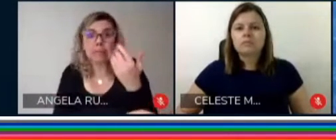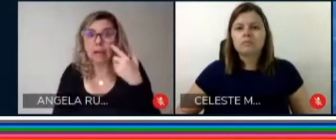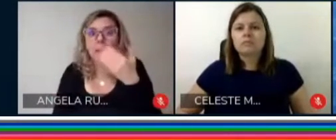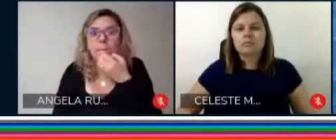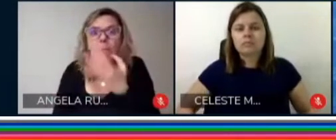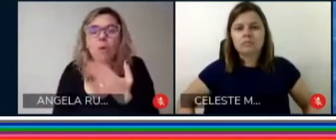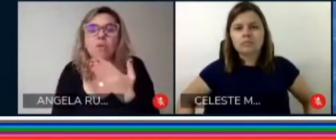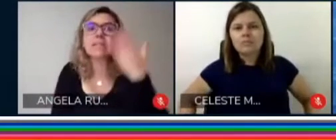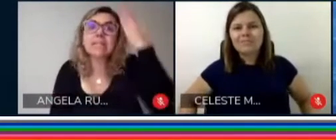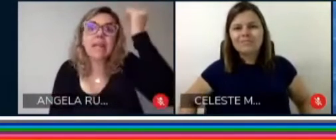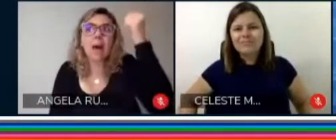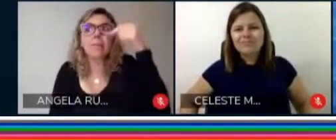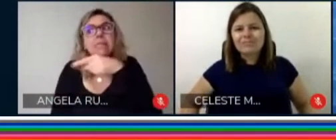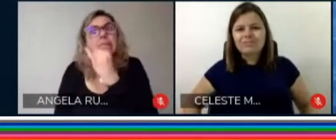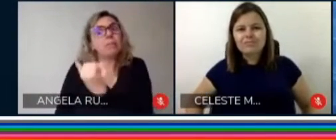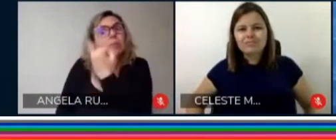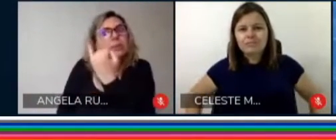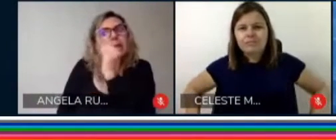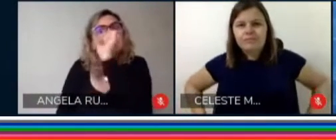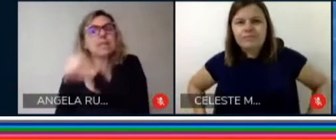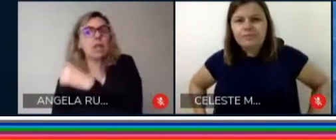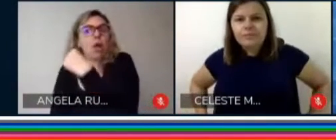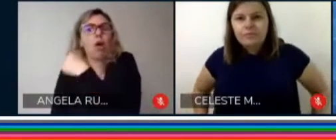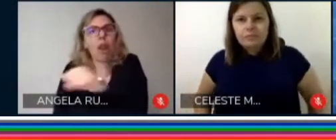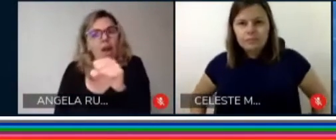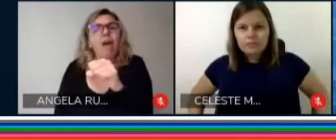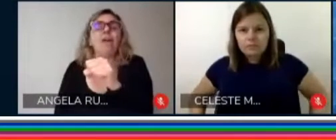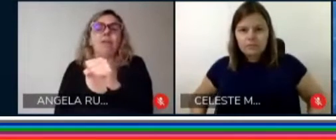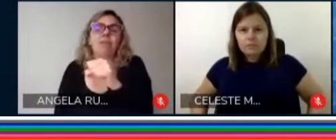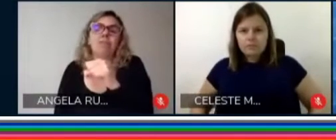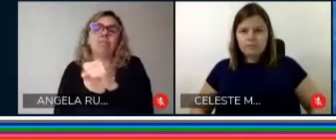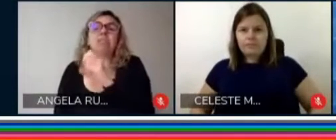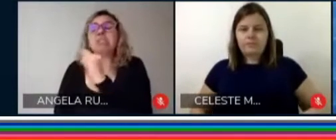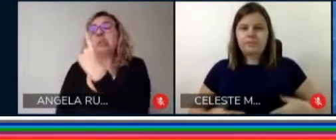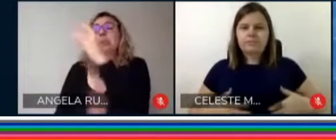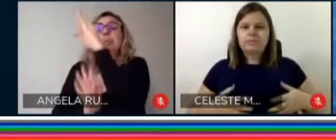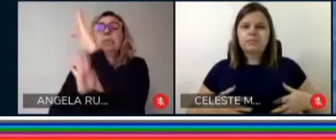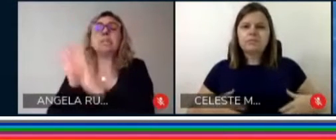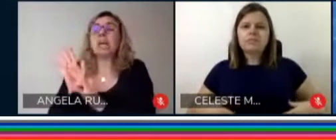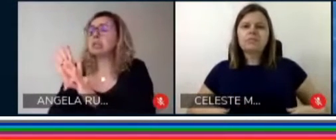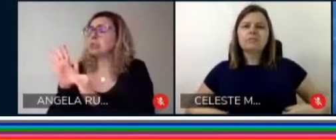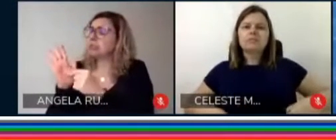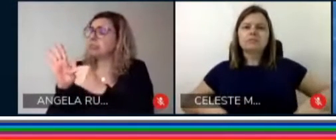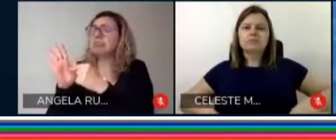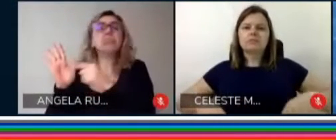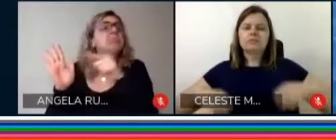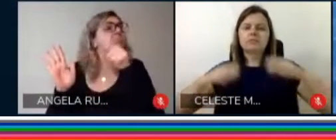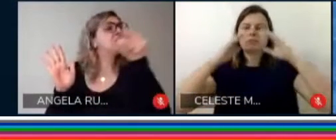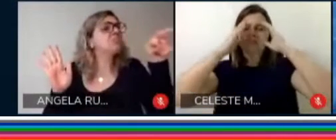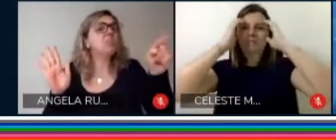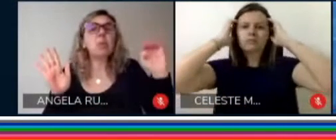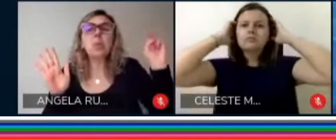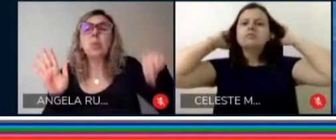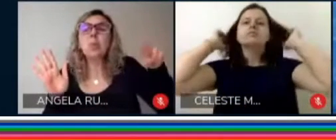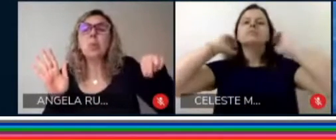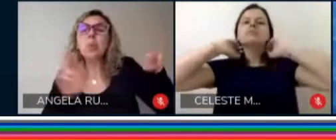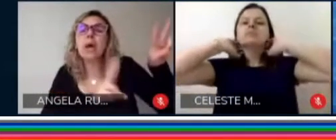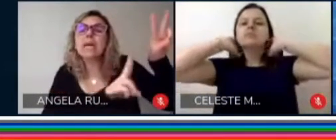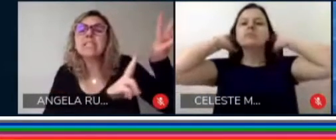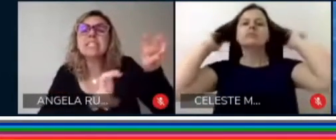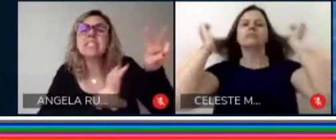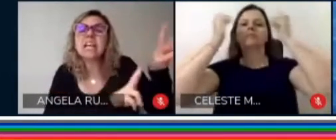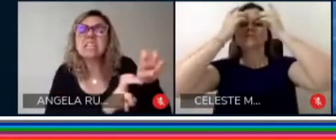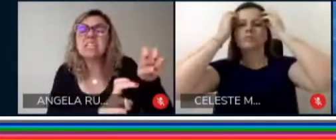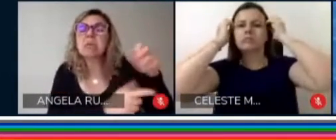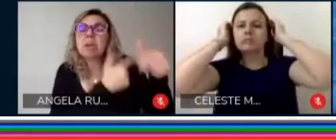dá uma ideia de como ele é visto dentro da comunidade científica daquela área. Eu já tenho como entender um pouco mais